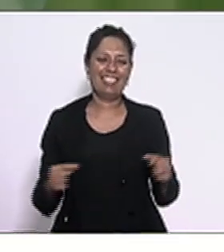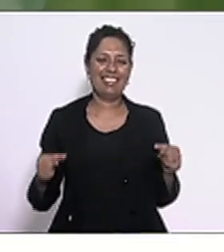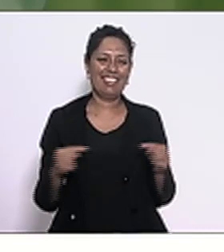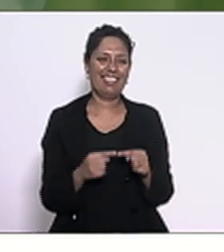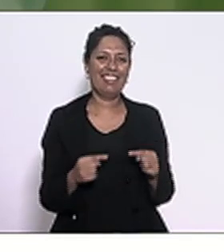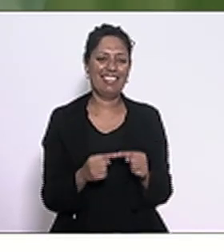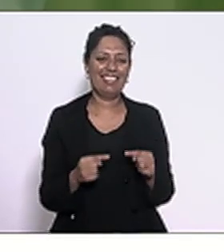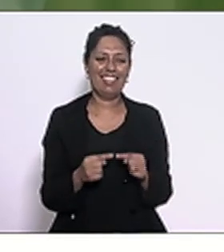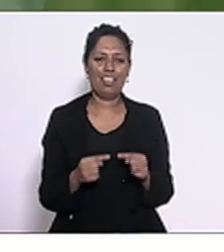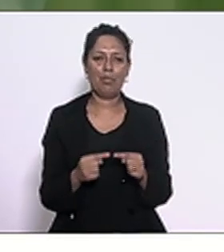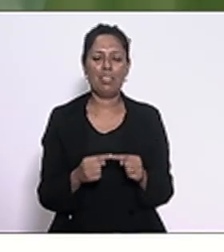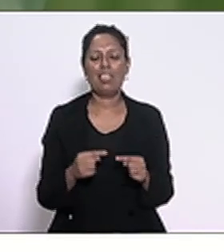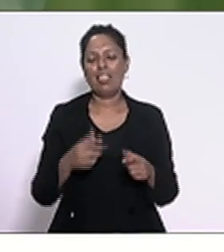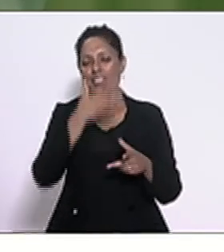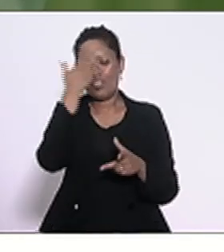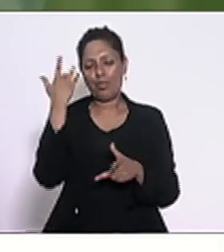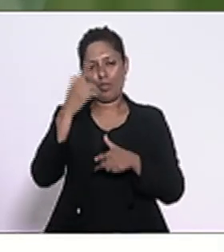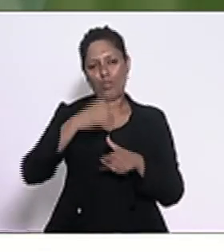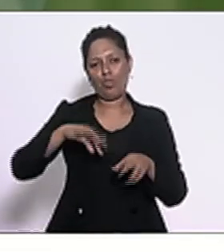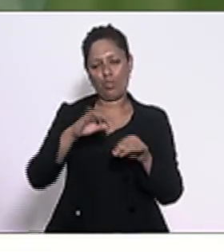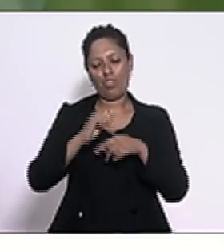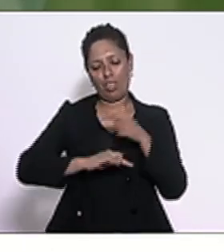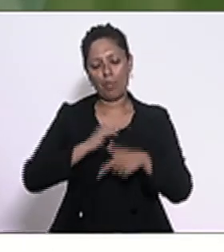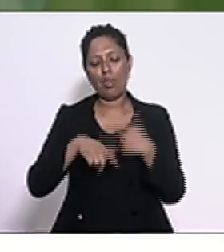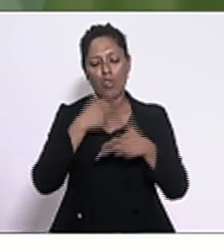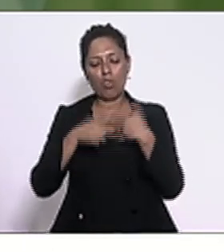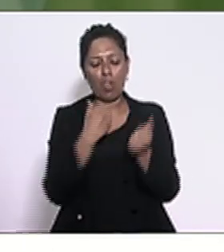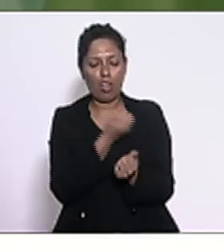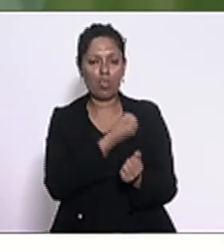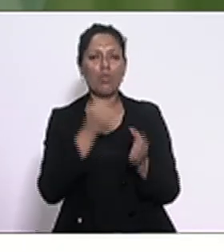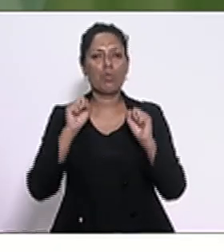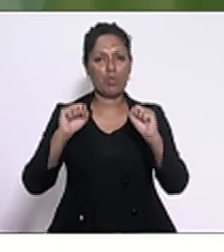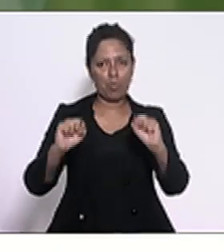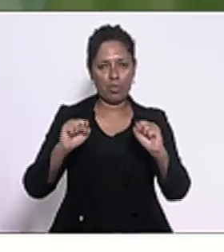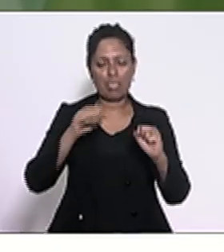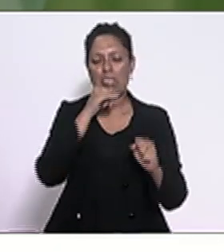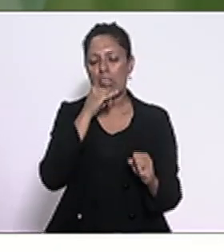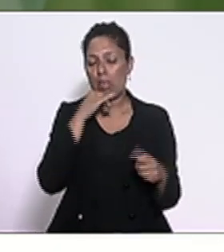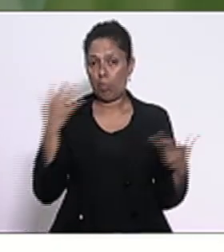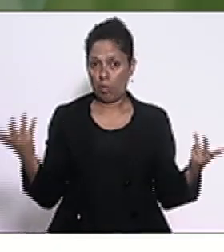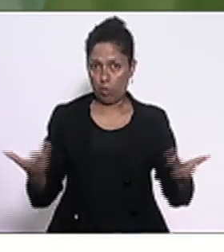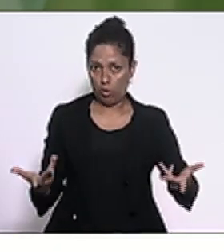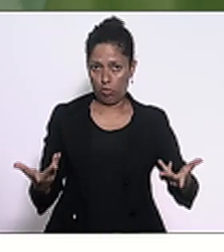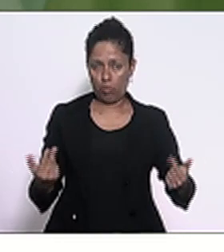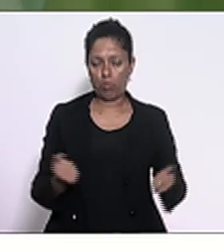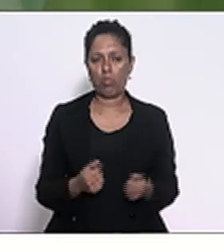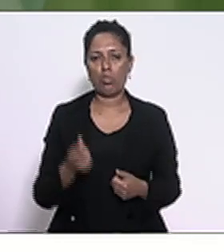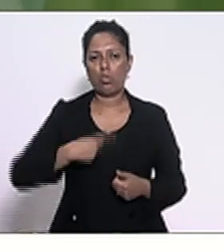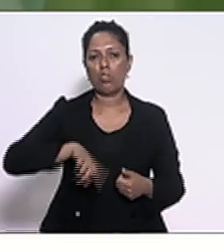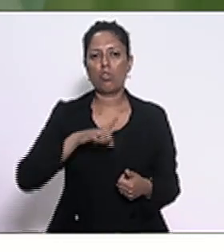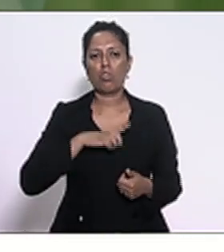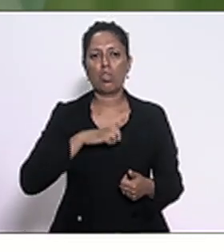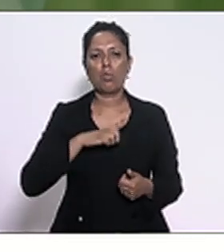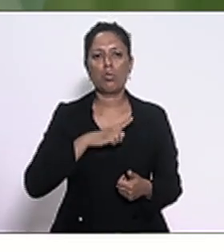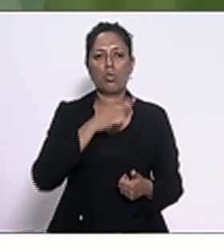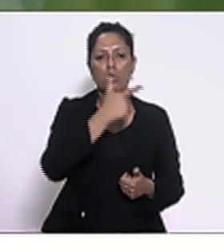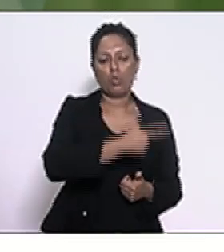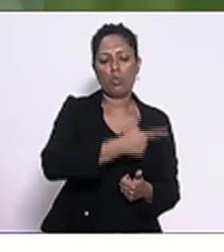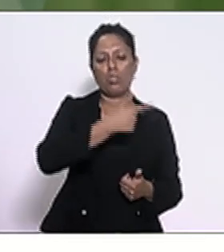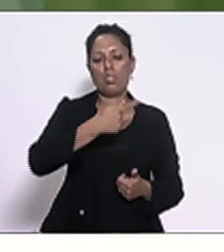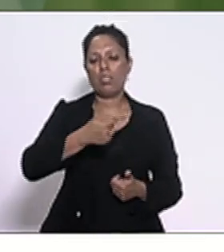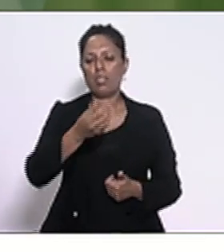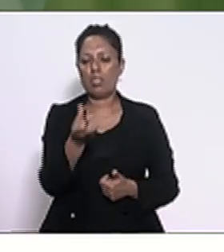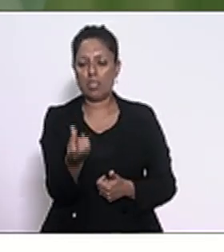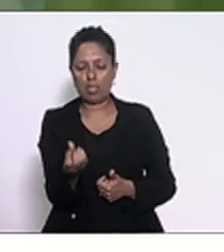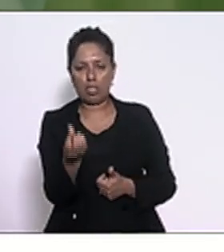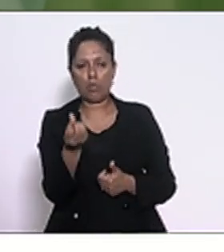a corpo funcional, posso citar os números aqui de hoje. Né? Nós temos hoje 276 servidores